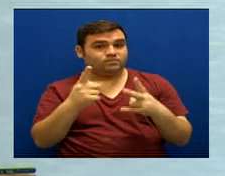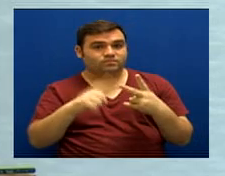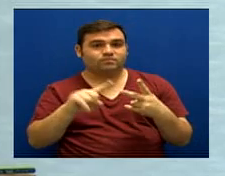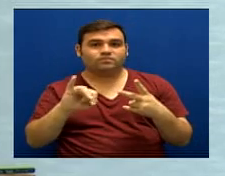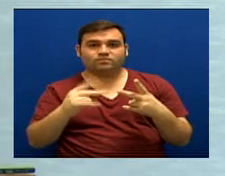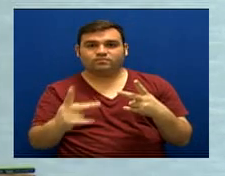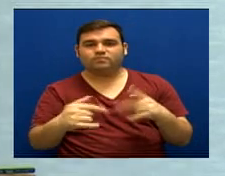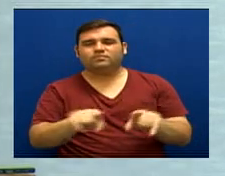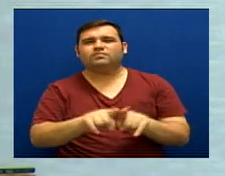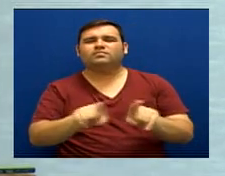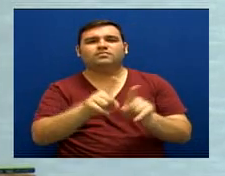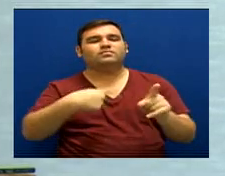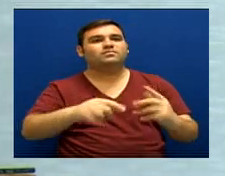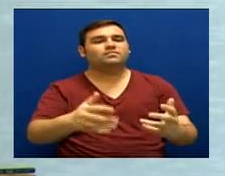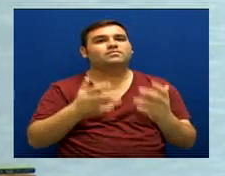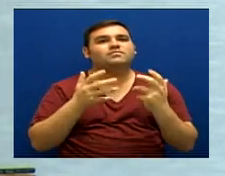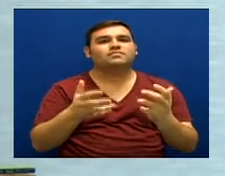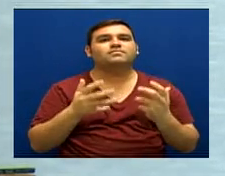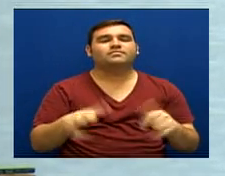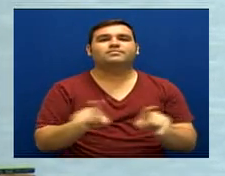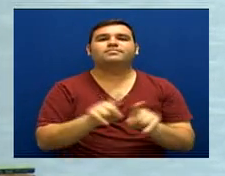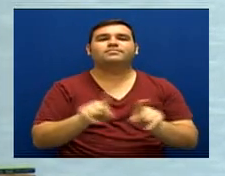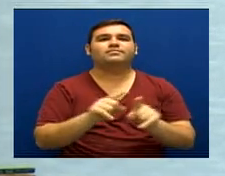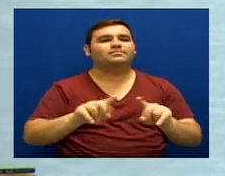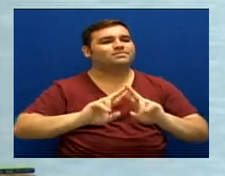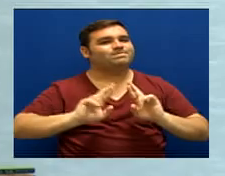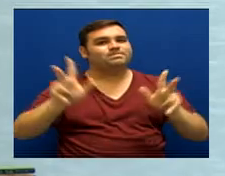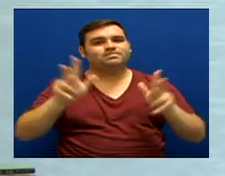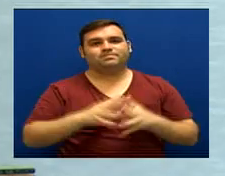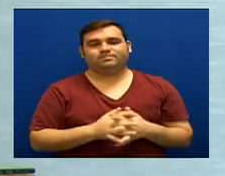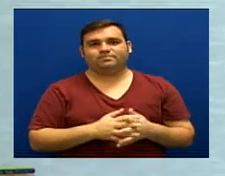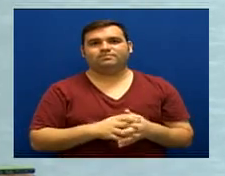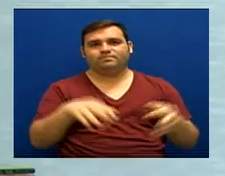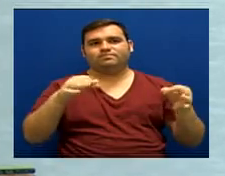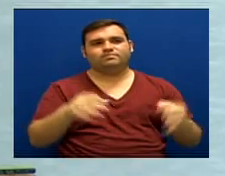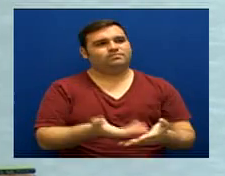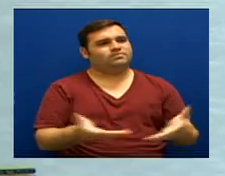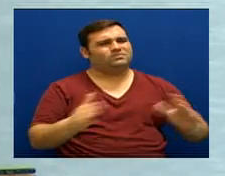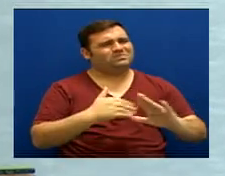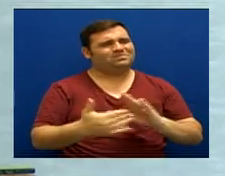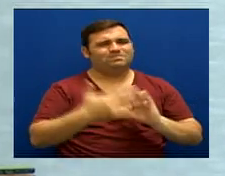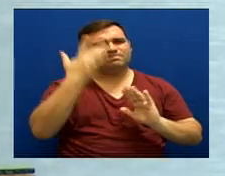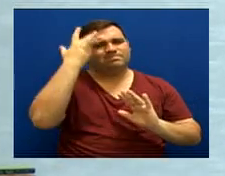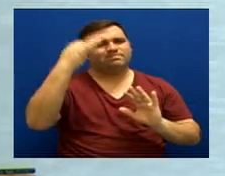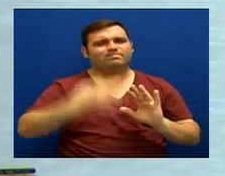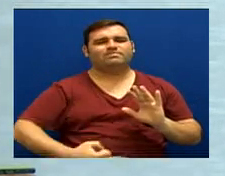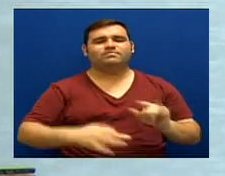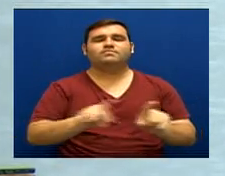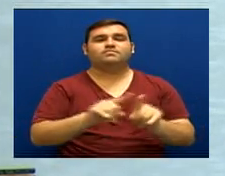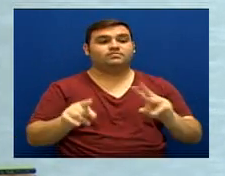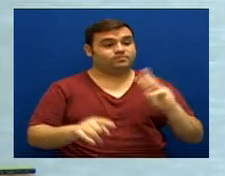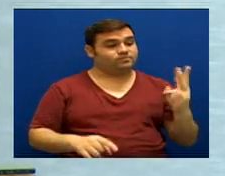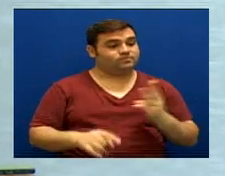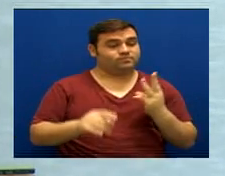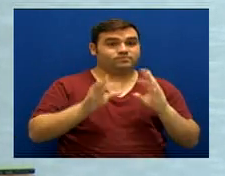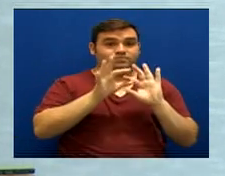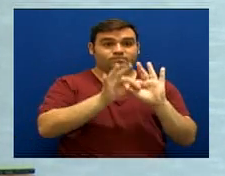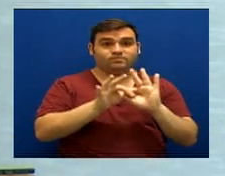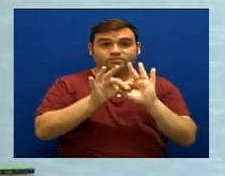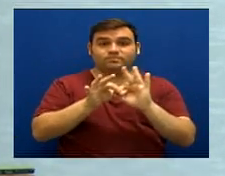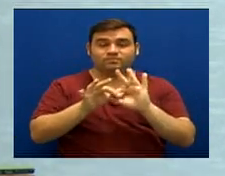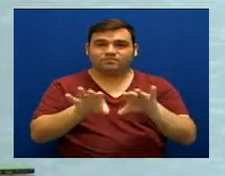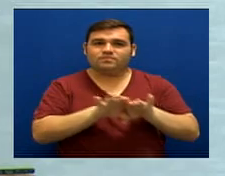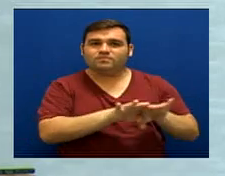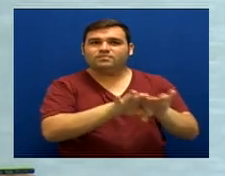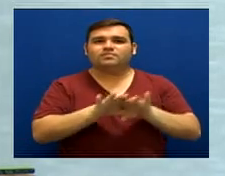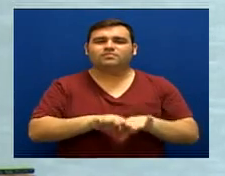a gente está muito disposto a fazer de uma maneira diferente pode ter certeza disso aqui os três estão em sincronia e